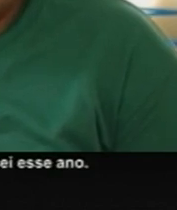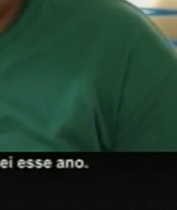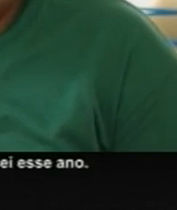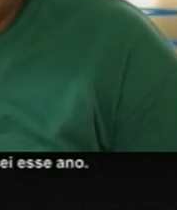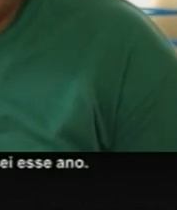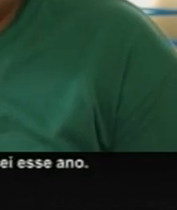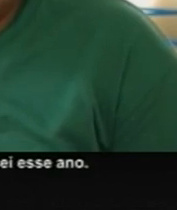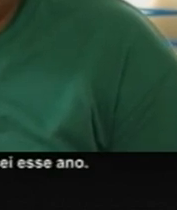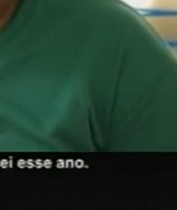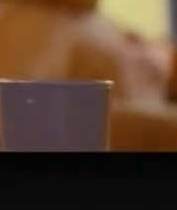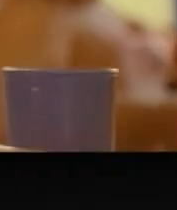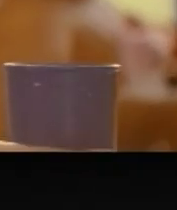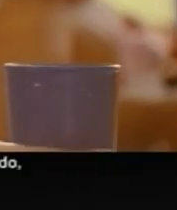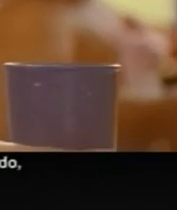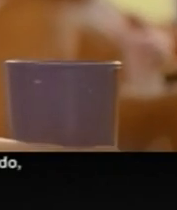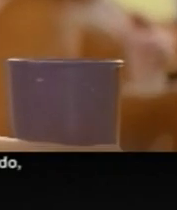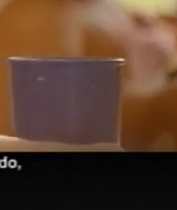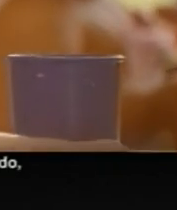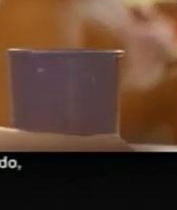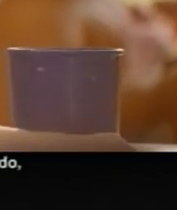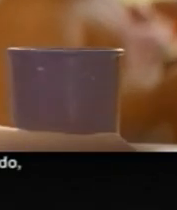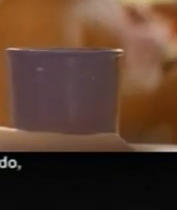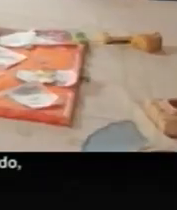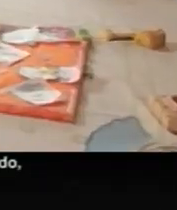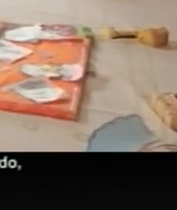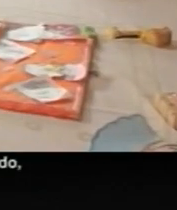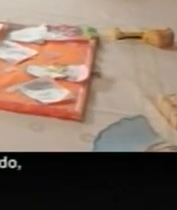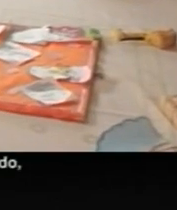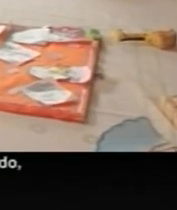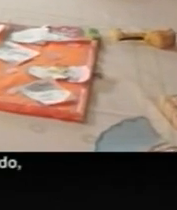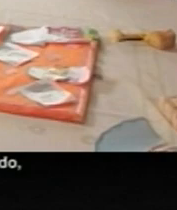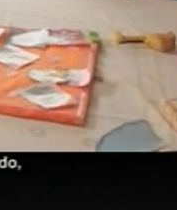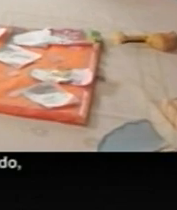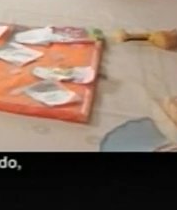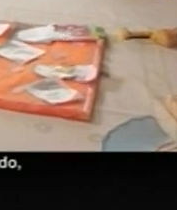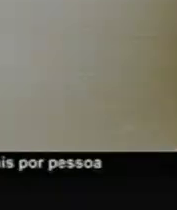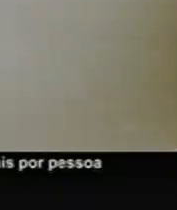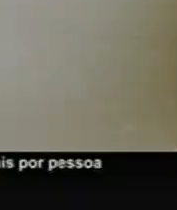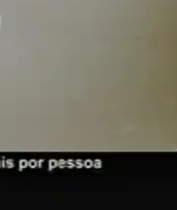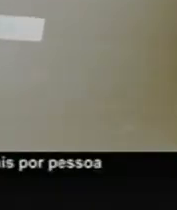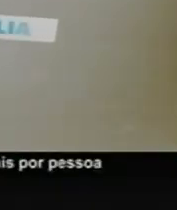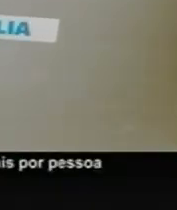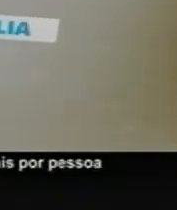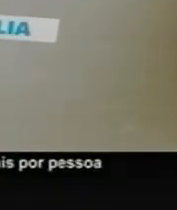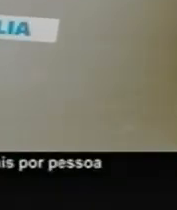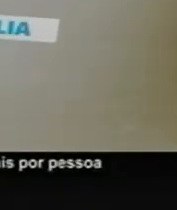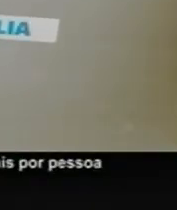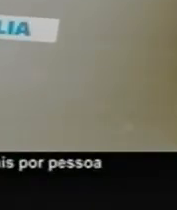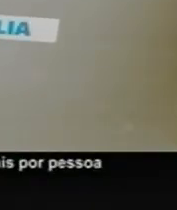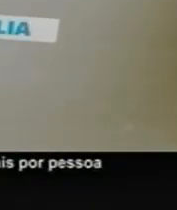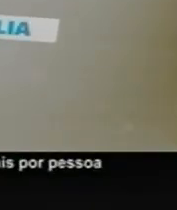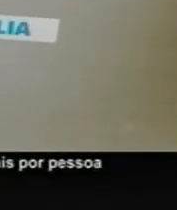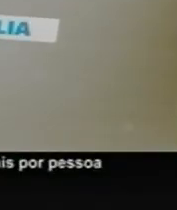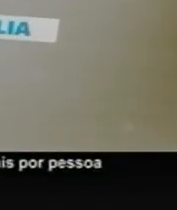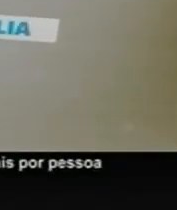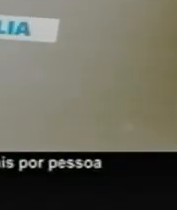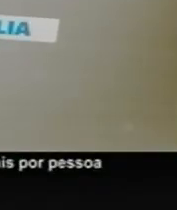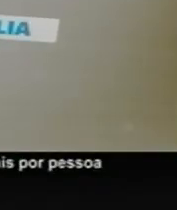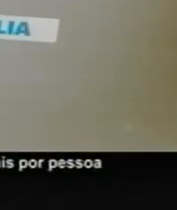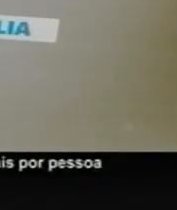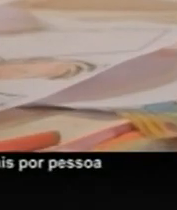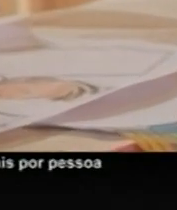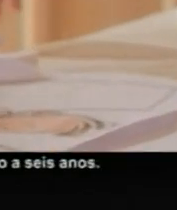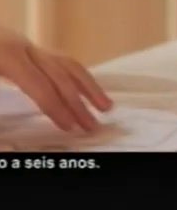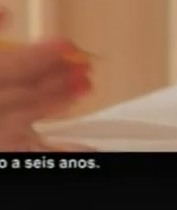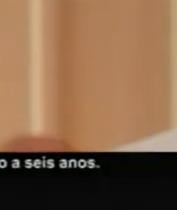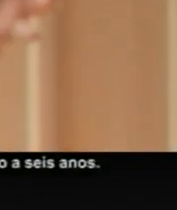que eu passei esse ano. O RS Mais Igual do Governo do Estado vai assegurar a complementação de até R$ 100 por